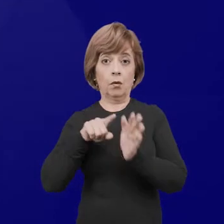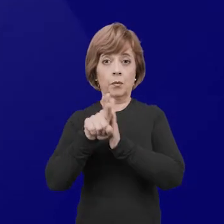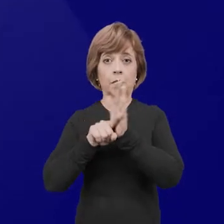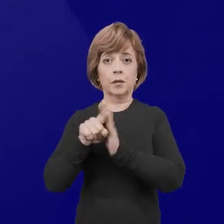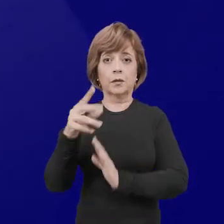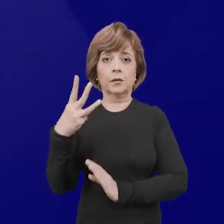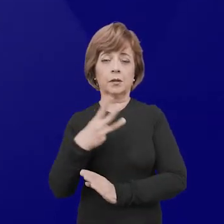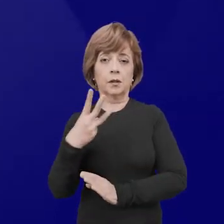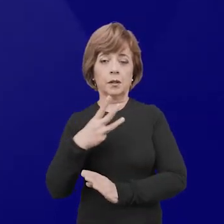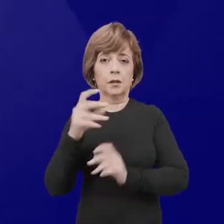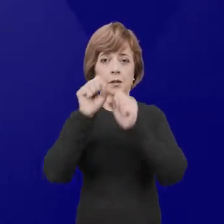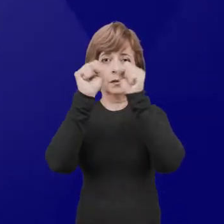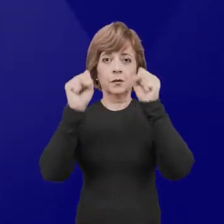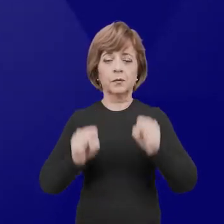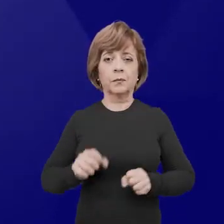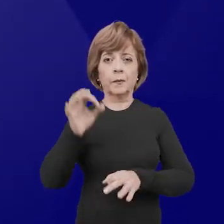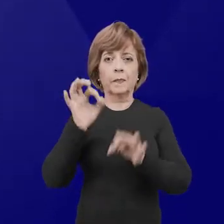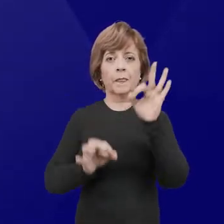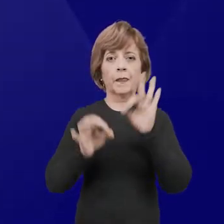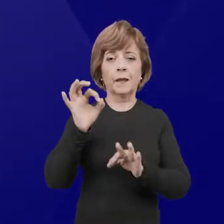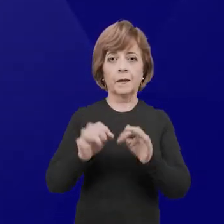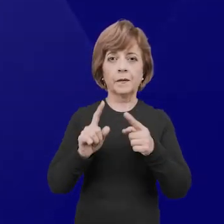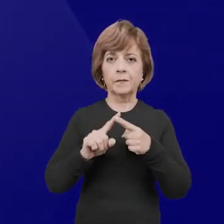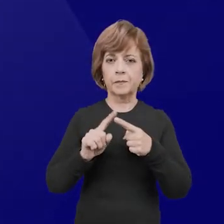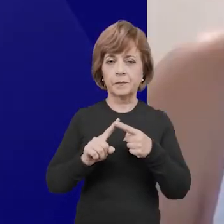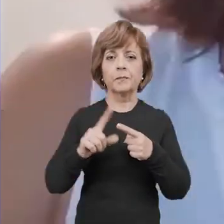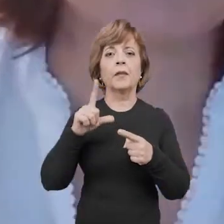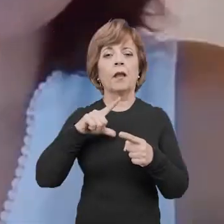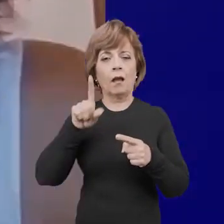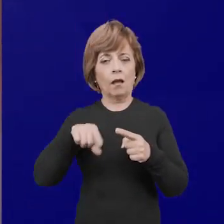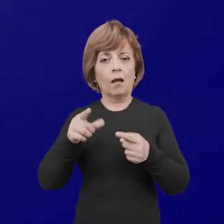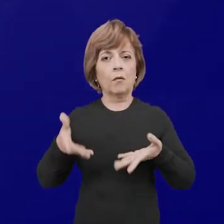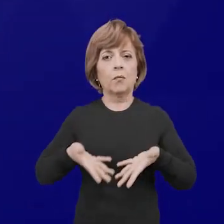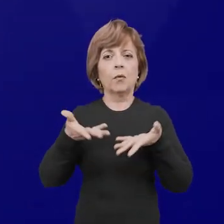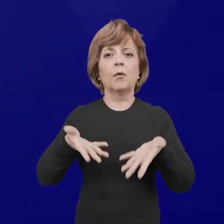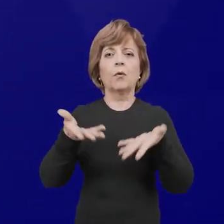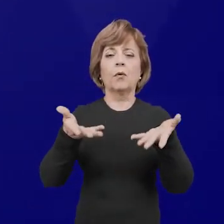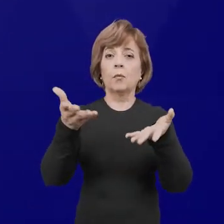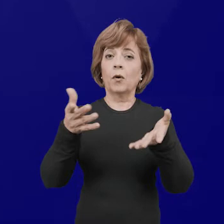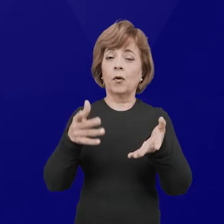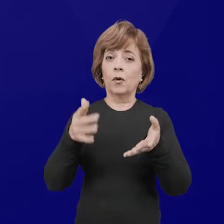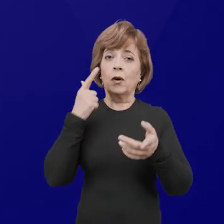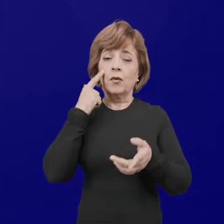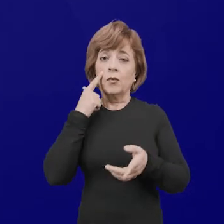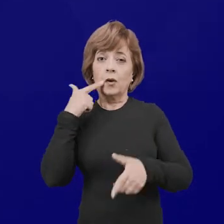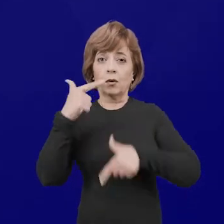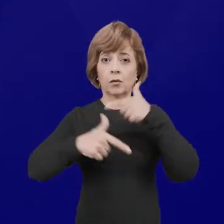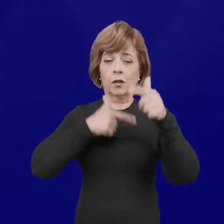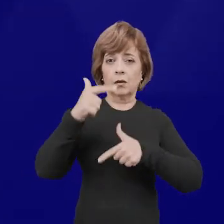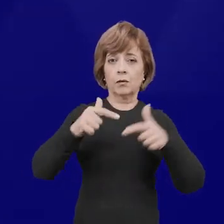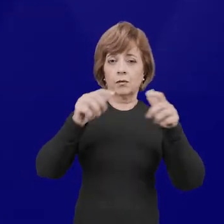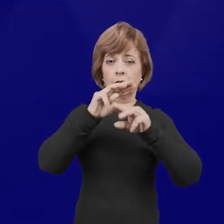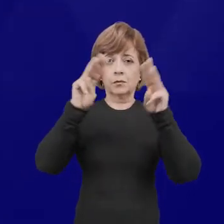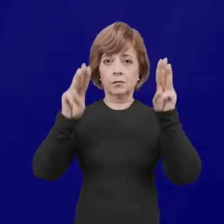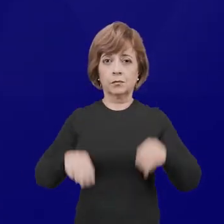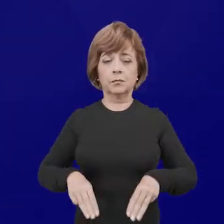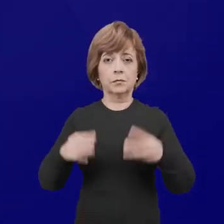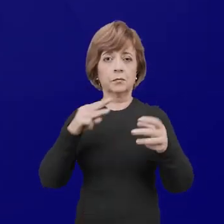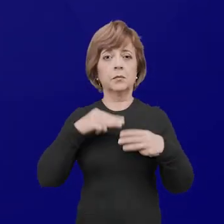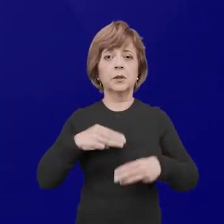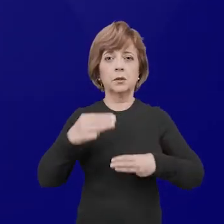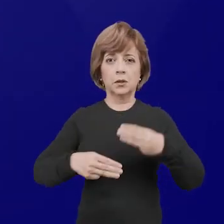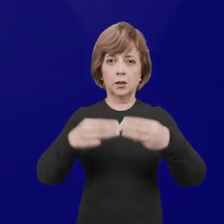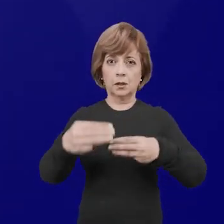linha é o sistema de justiça, na qual a gente busca promover a medição de atividades ministeriais dentro do fluxo de